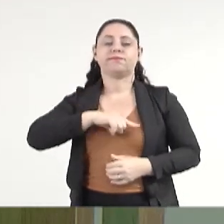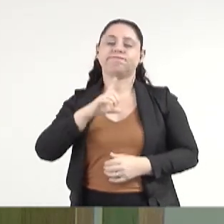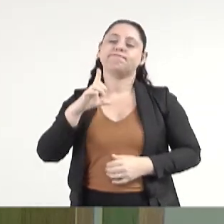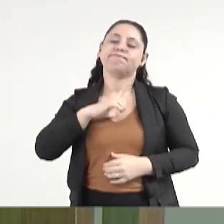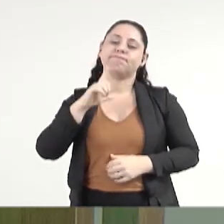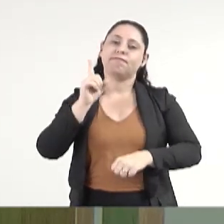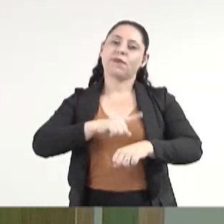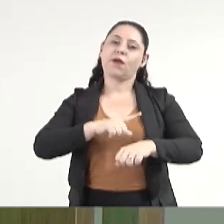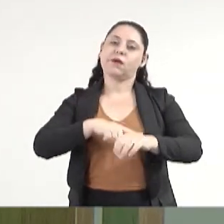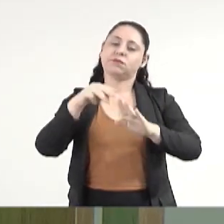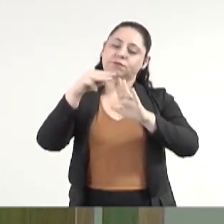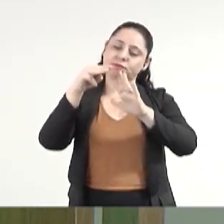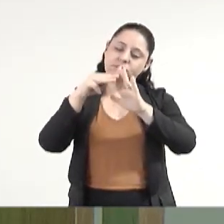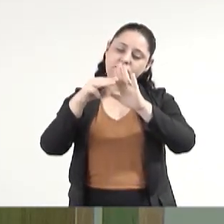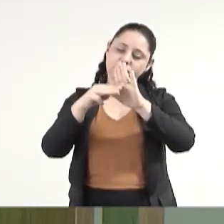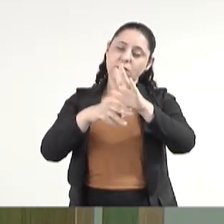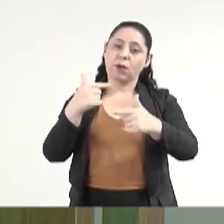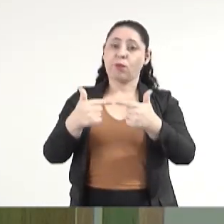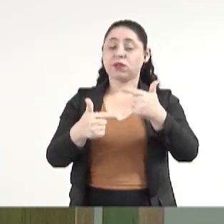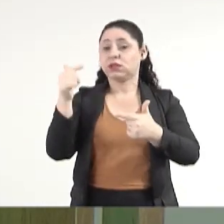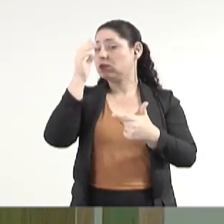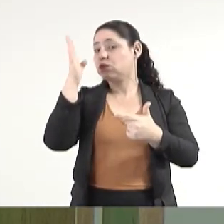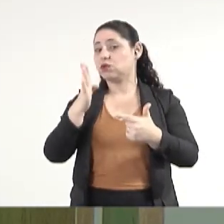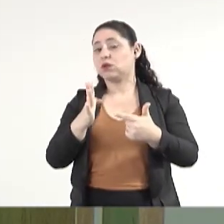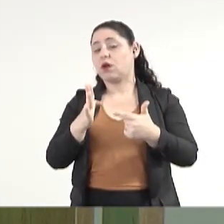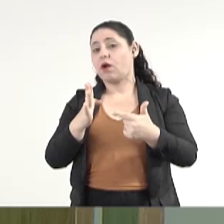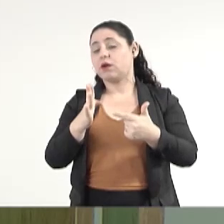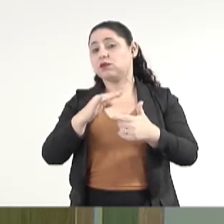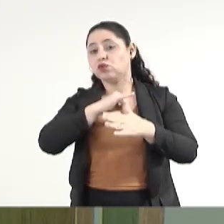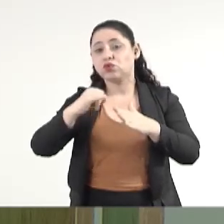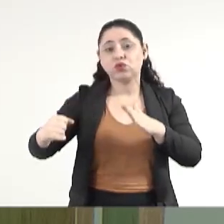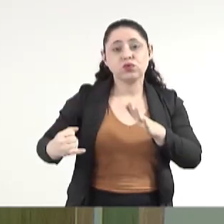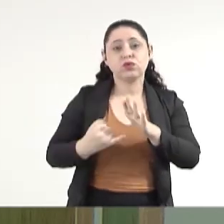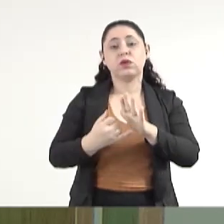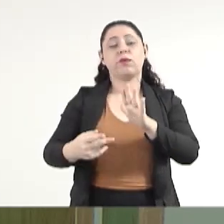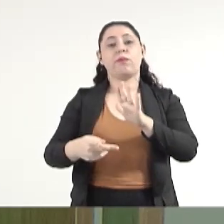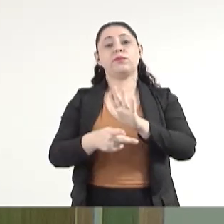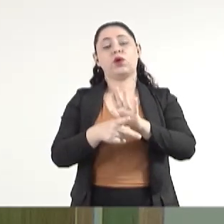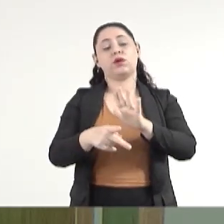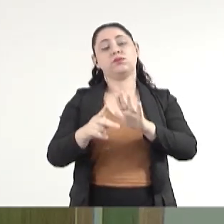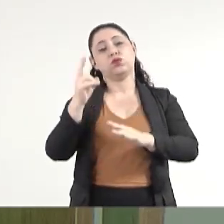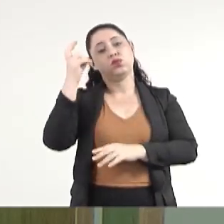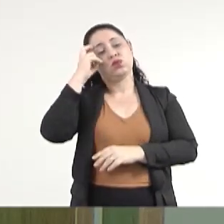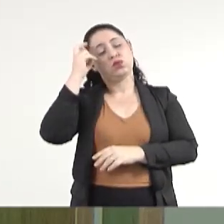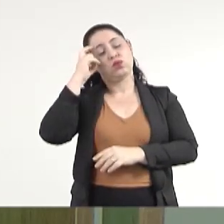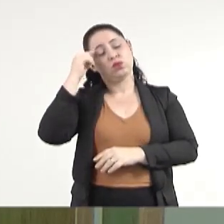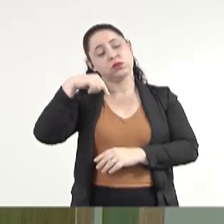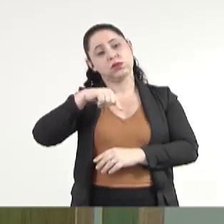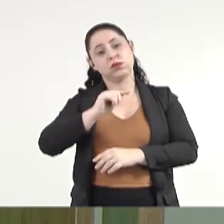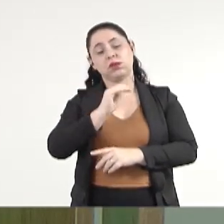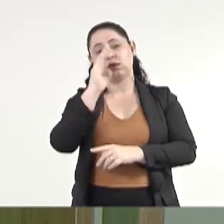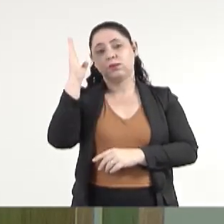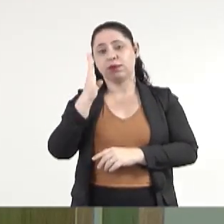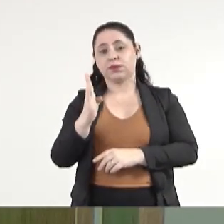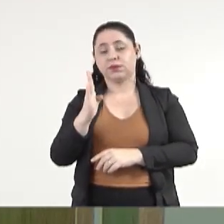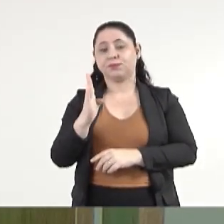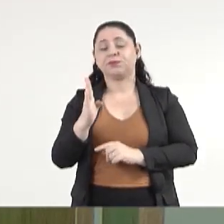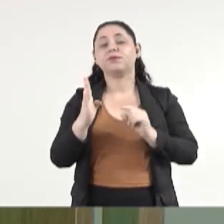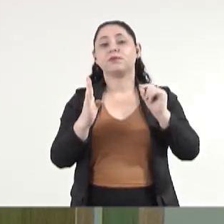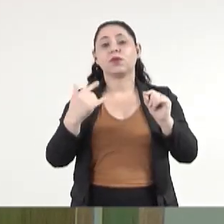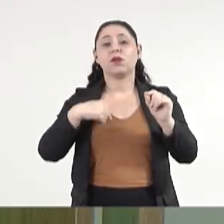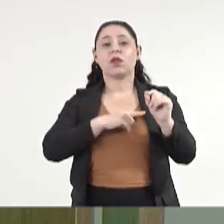gente ter nesta minuta, da gente ter uma política nacional de institucionalização, né, da cultura reggae no Brasil,